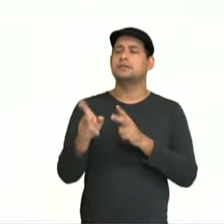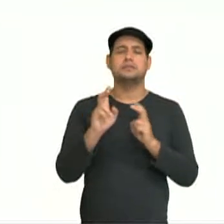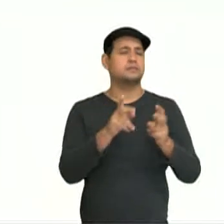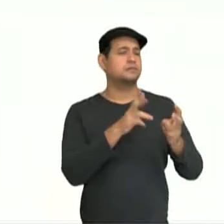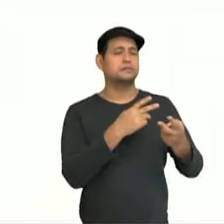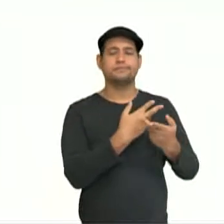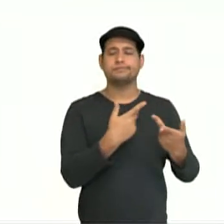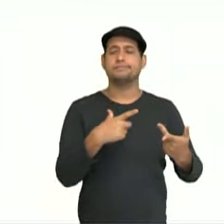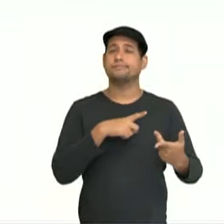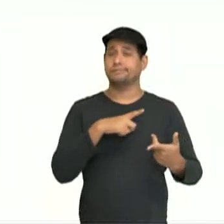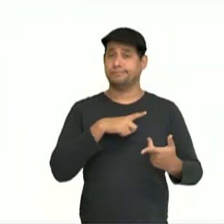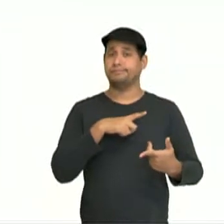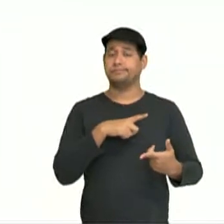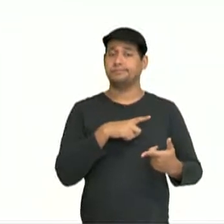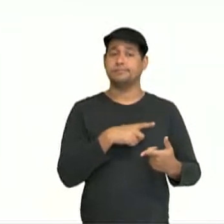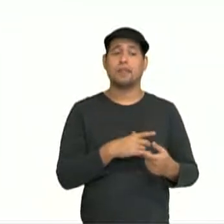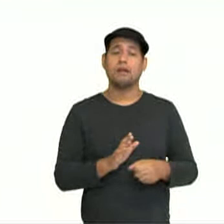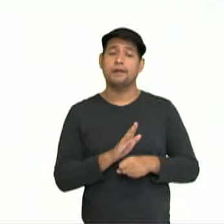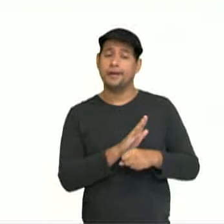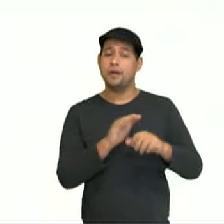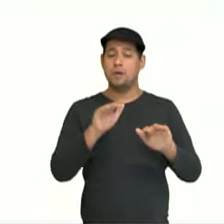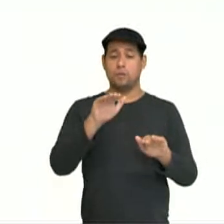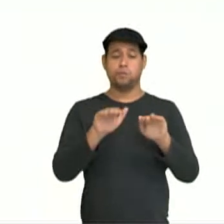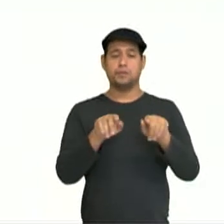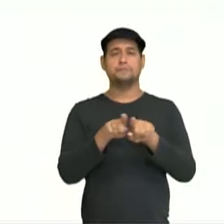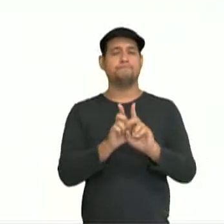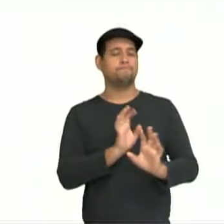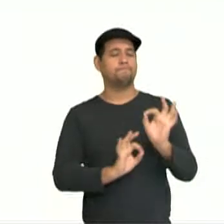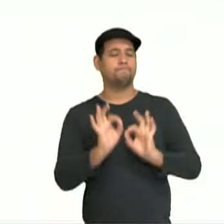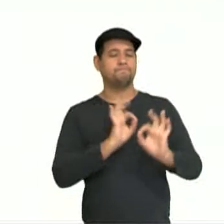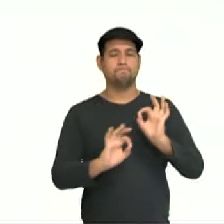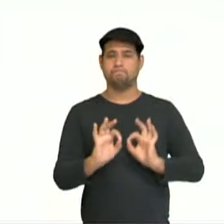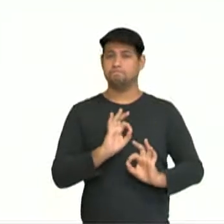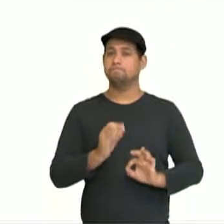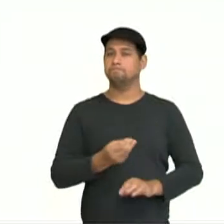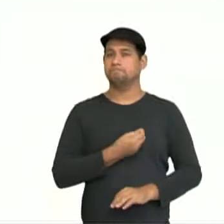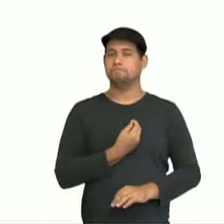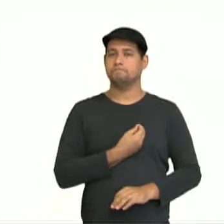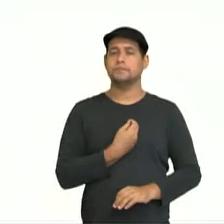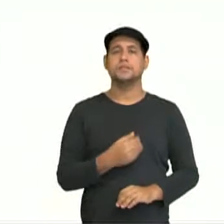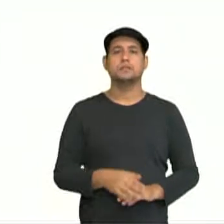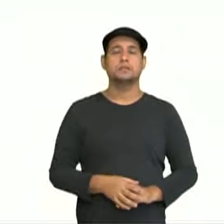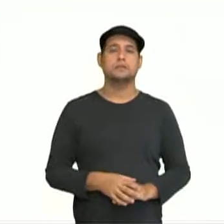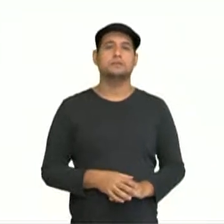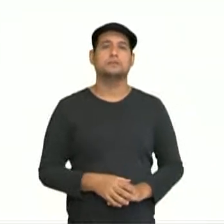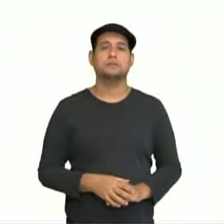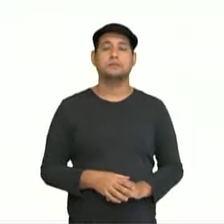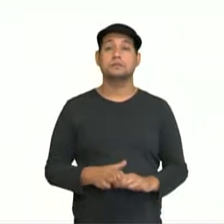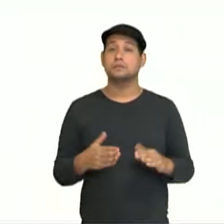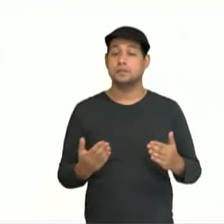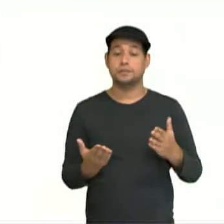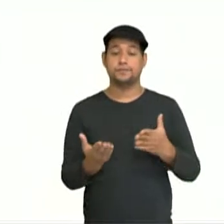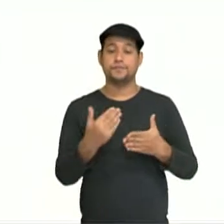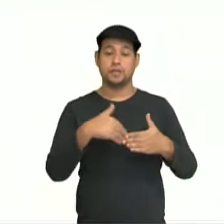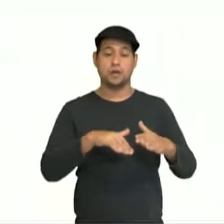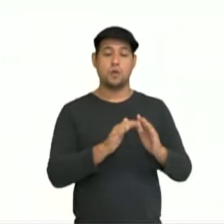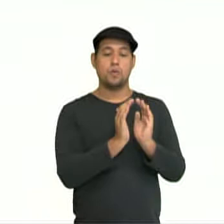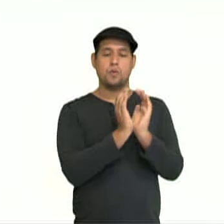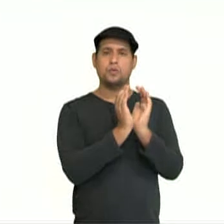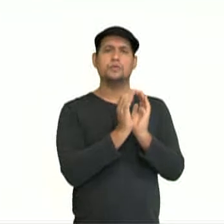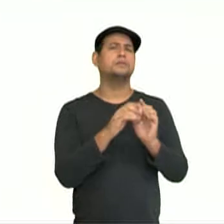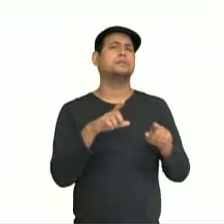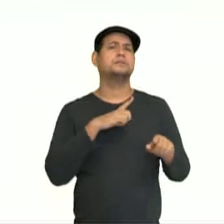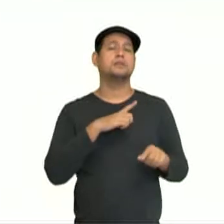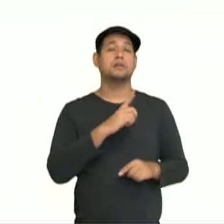elementos que sustentam, dão equilíbrio e organizam a nossa vida. Então, dentro da ONU, se estabeleceu